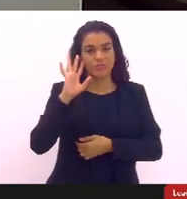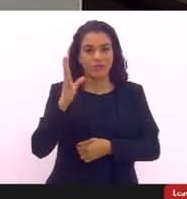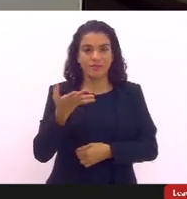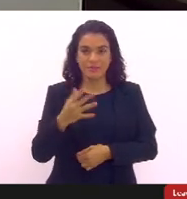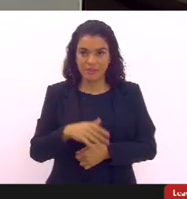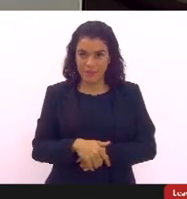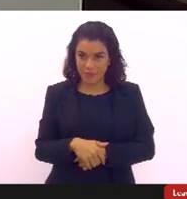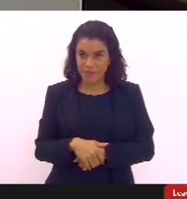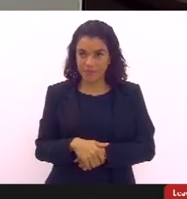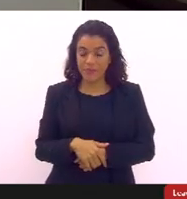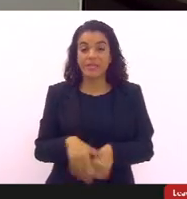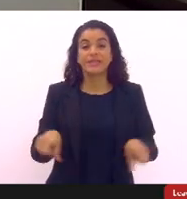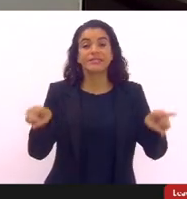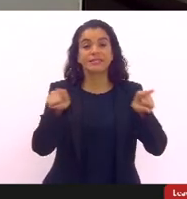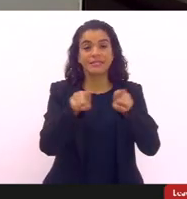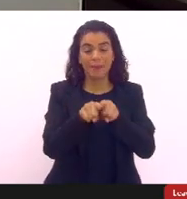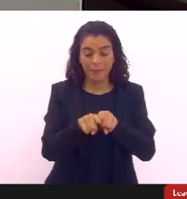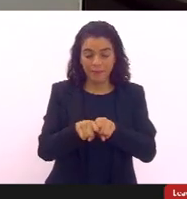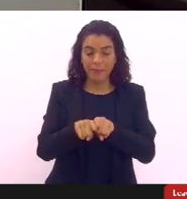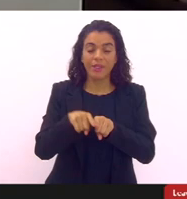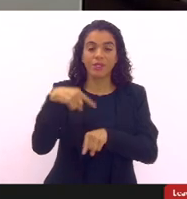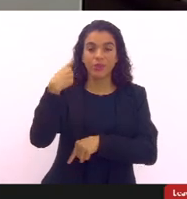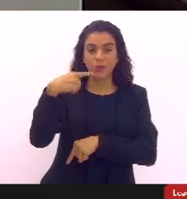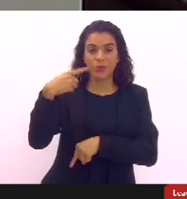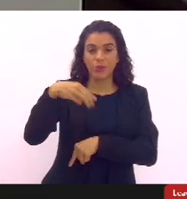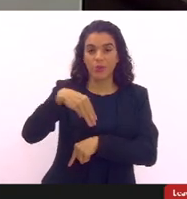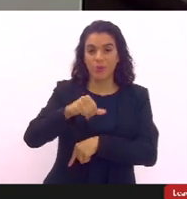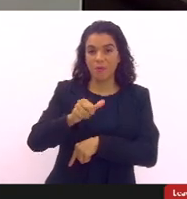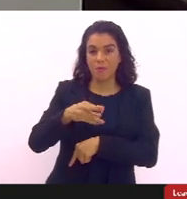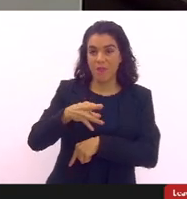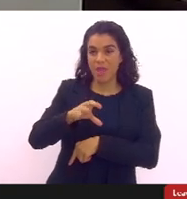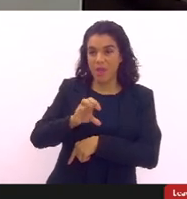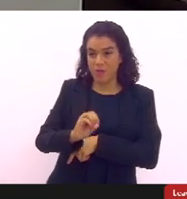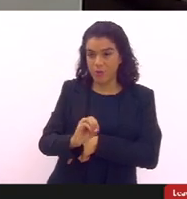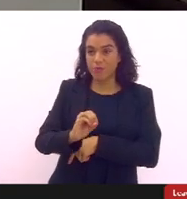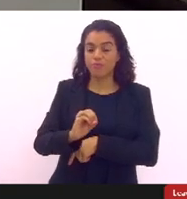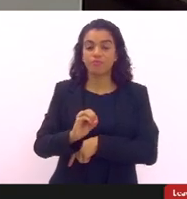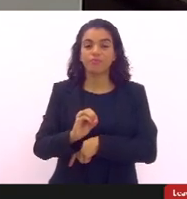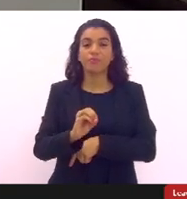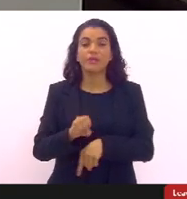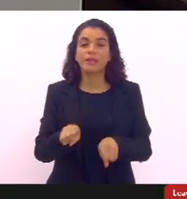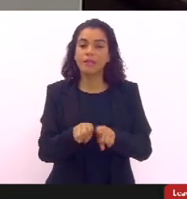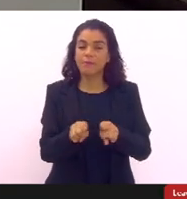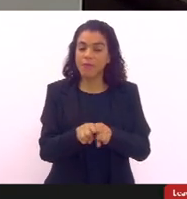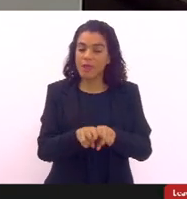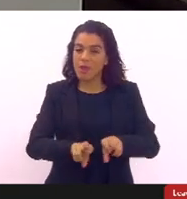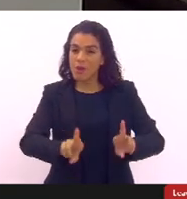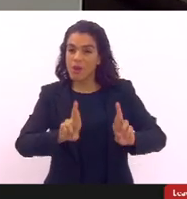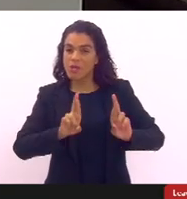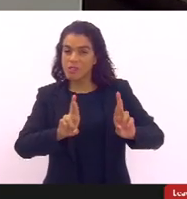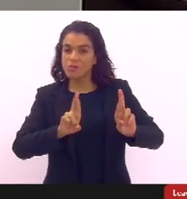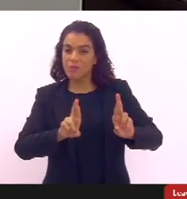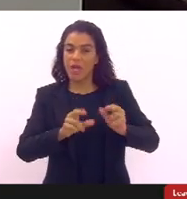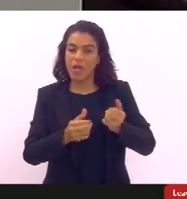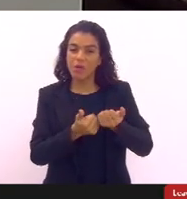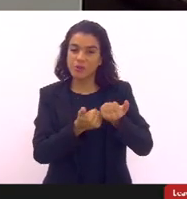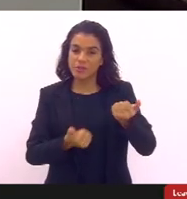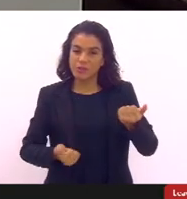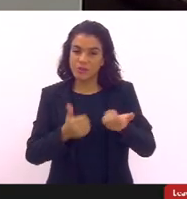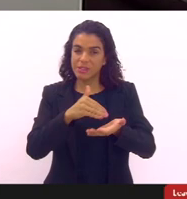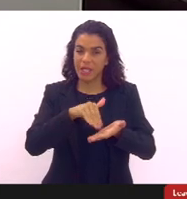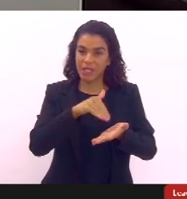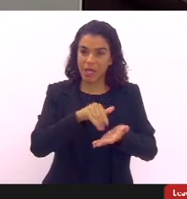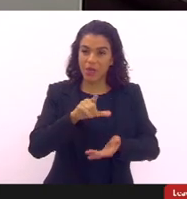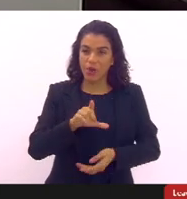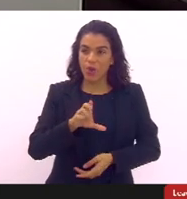solução. Da mesma forma, doutor Mário, que, por exemplo, e aí eu espero que o doutor Lúcio, subsecretário, ainda esteja